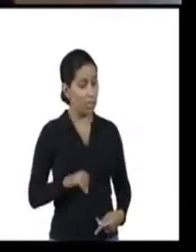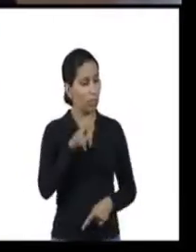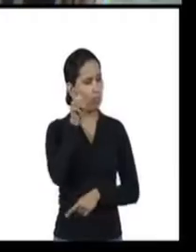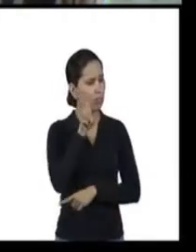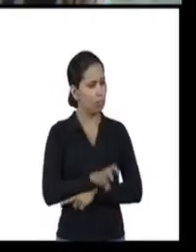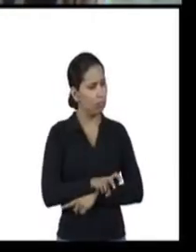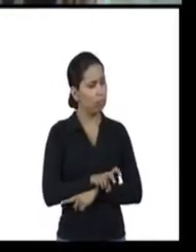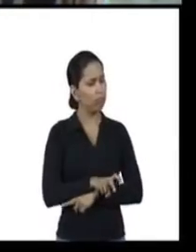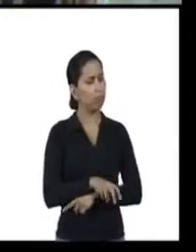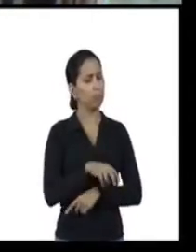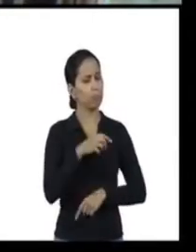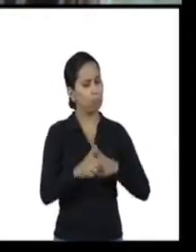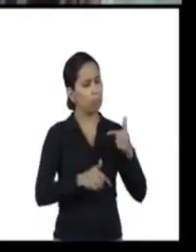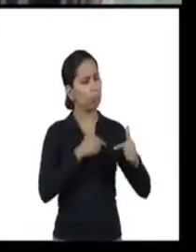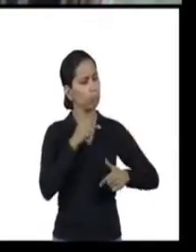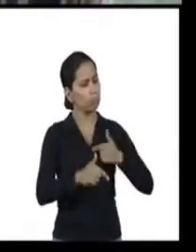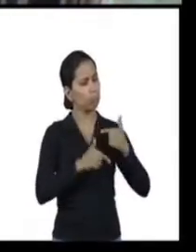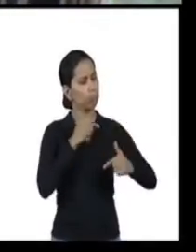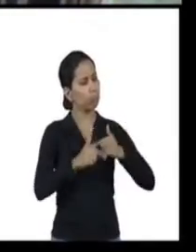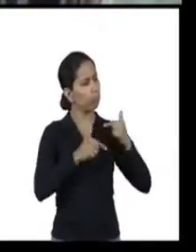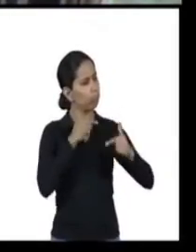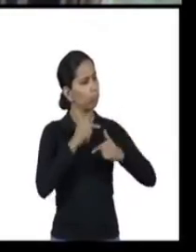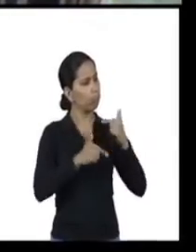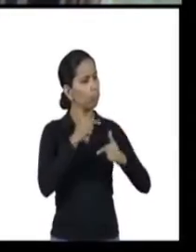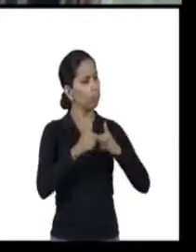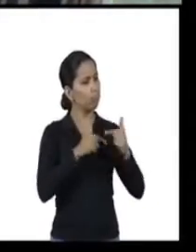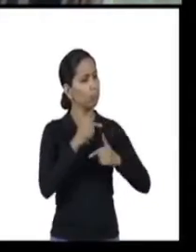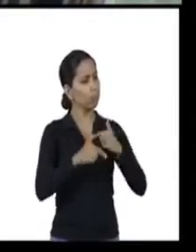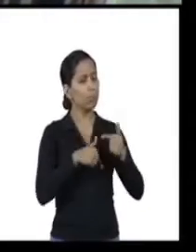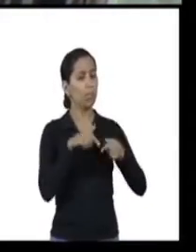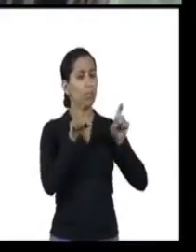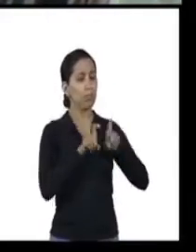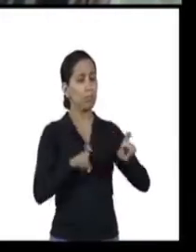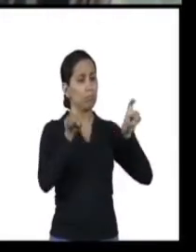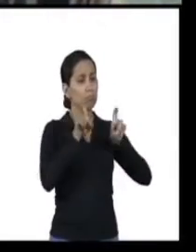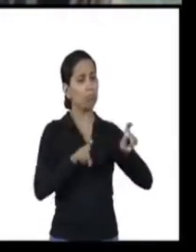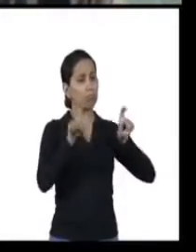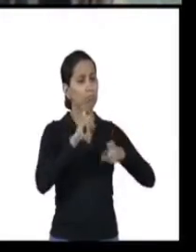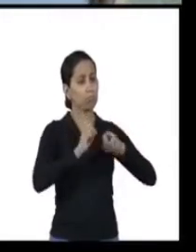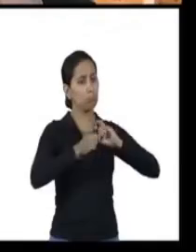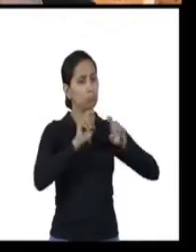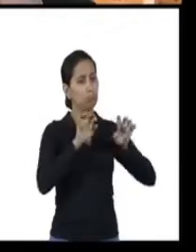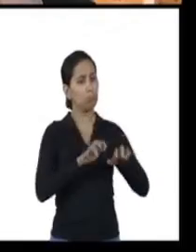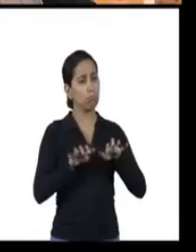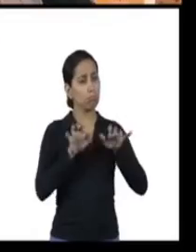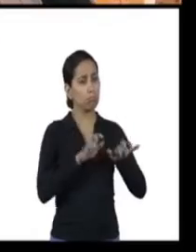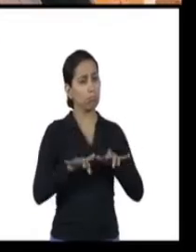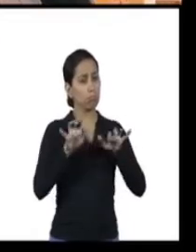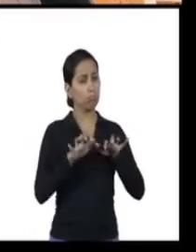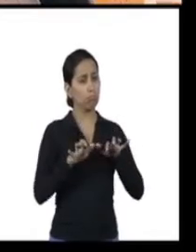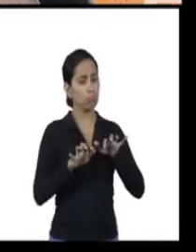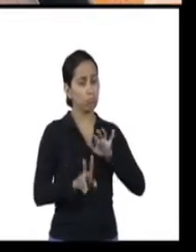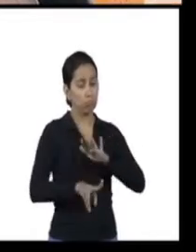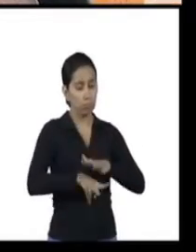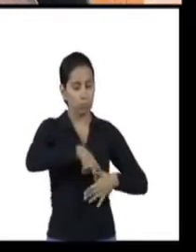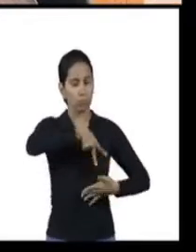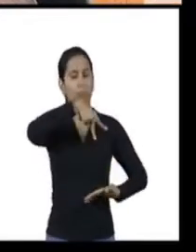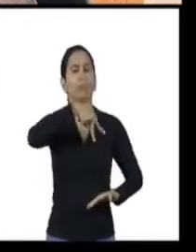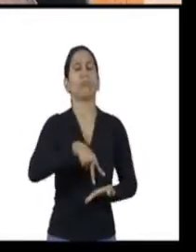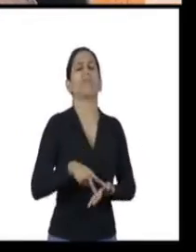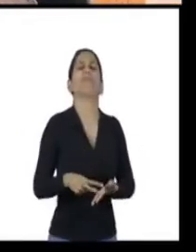assentado dentro do equipamento ou até mesmo no escritório, eu vou levantar, A partir do momento que eu levantei, aquele músculo